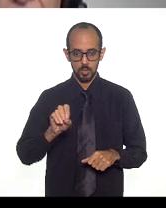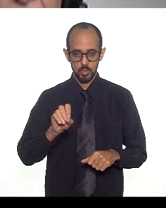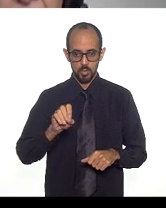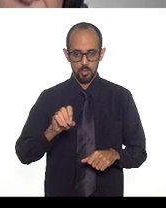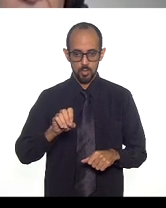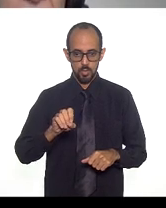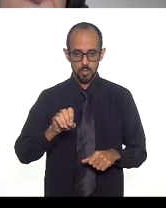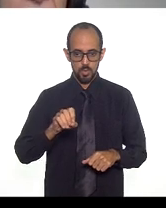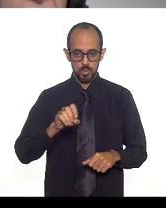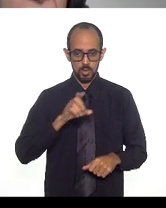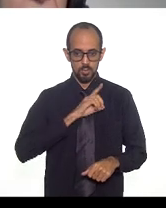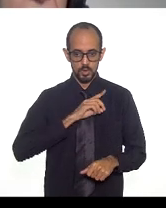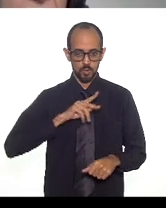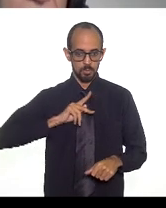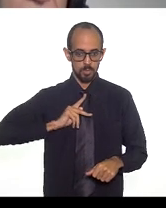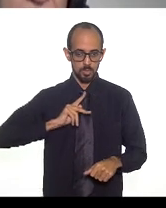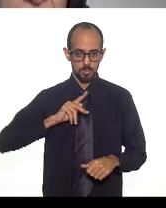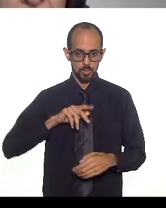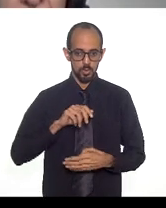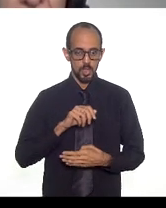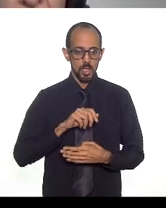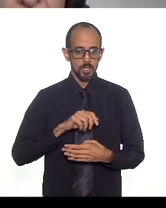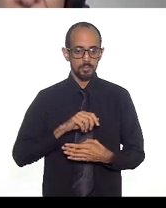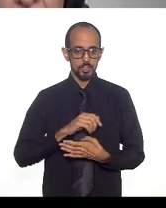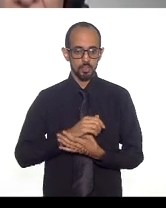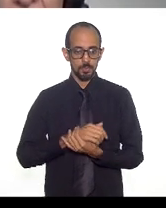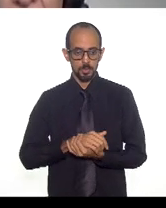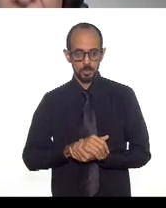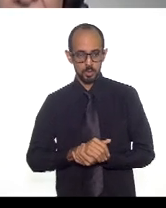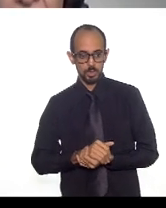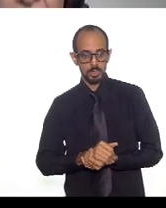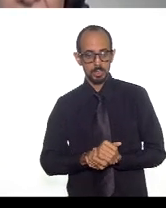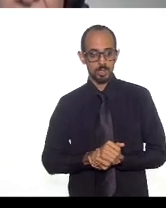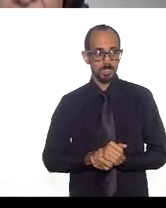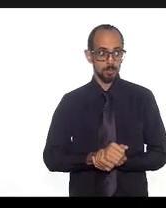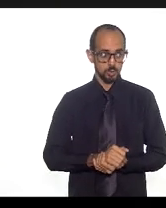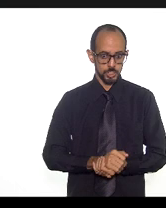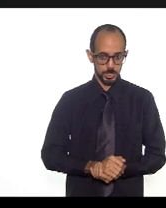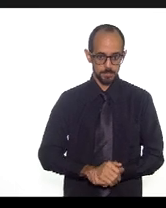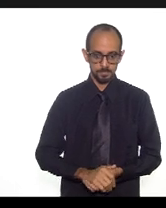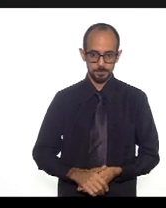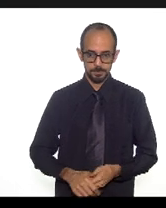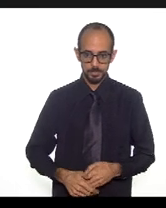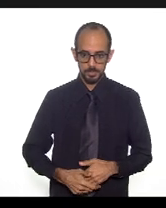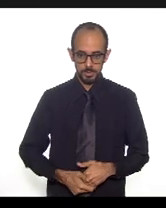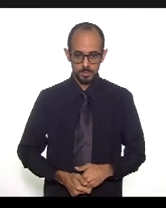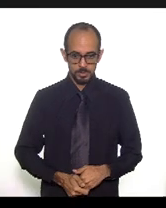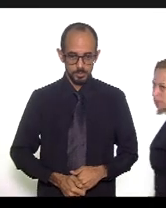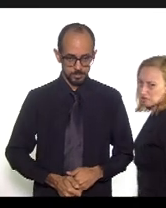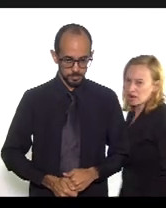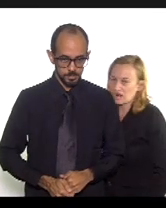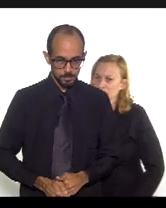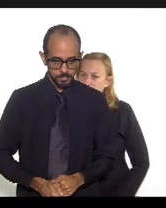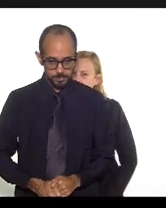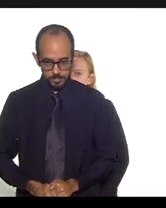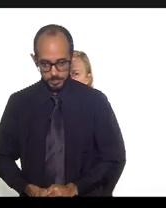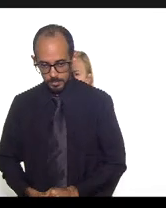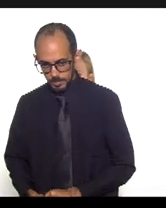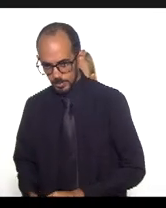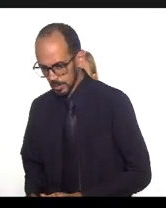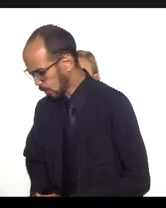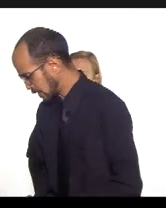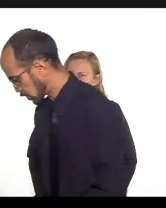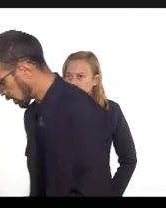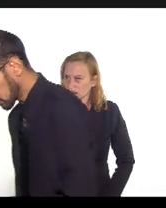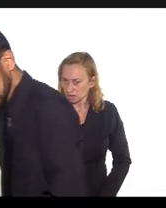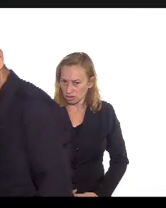desse momento, doutor Rodrigo Azambuja. Oi, Flávio, vocês me ouvem? Estou tentando habilitar a câmera. Sim, boa Rodrigo.